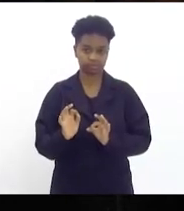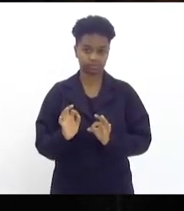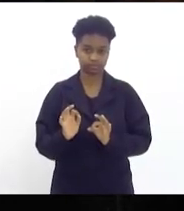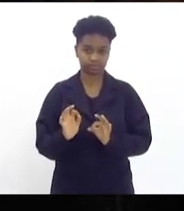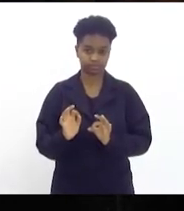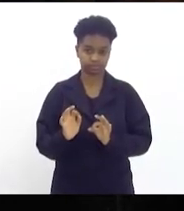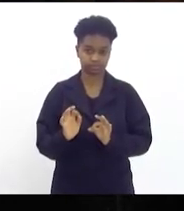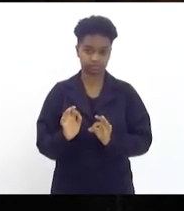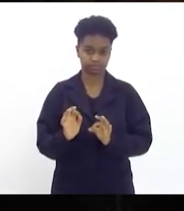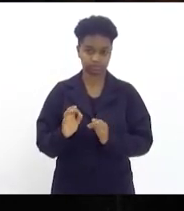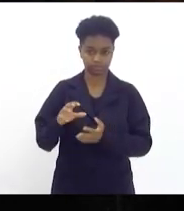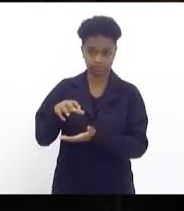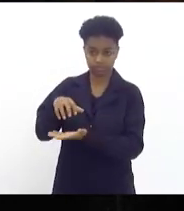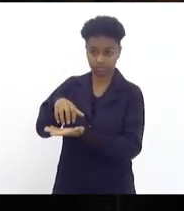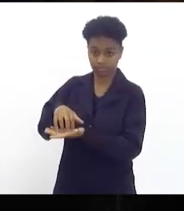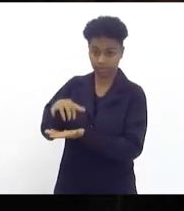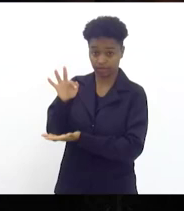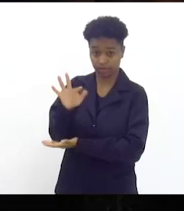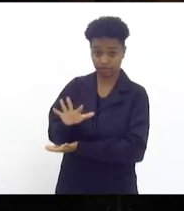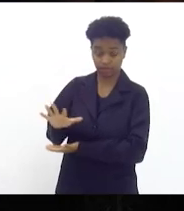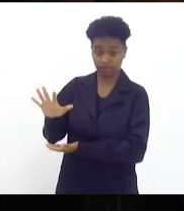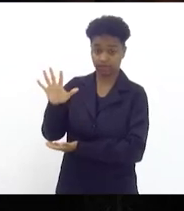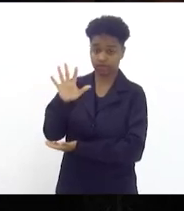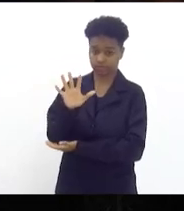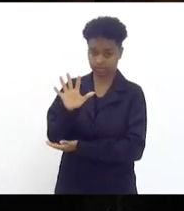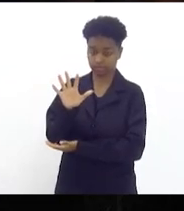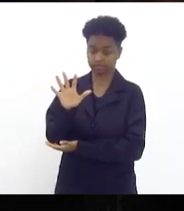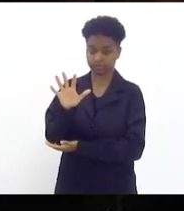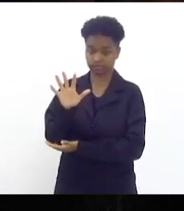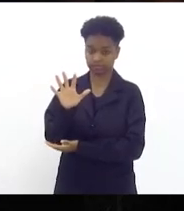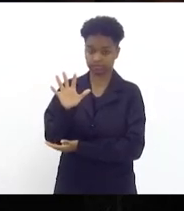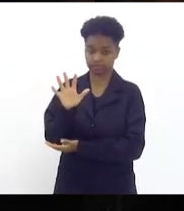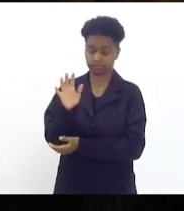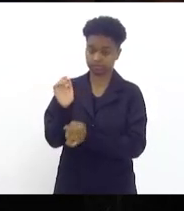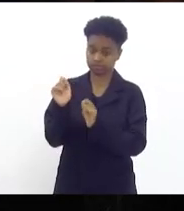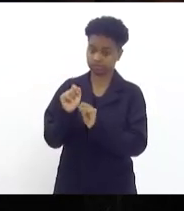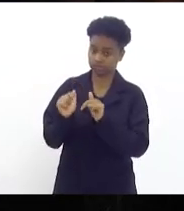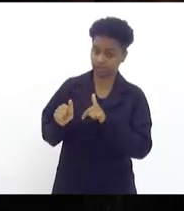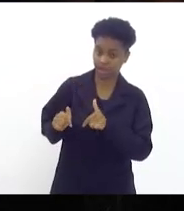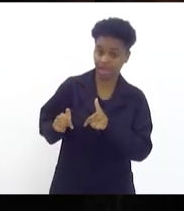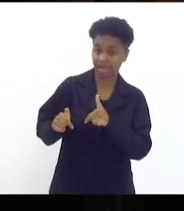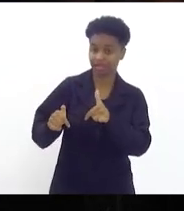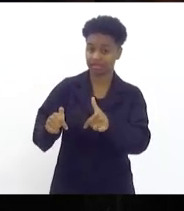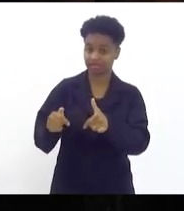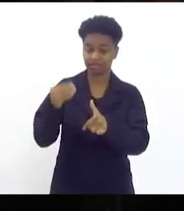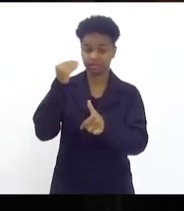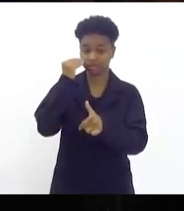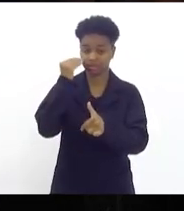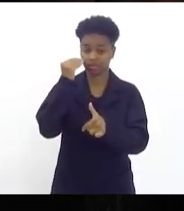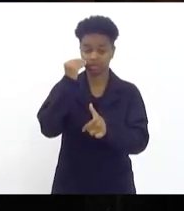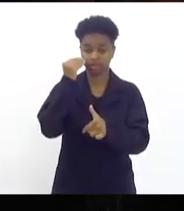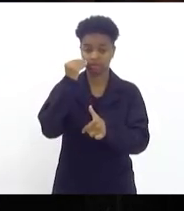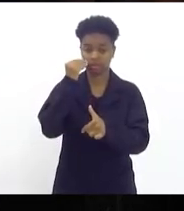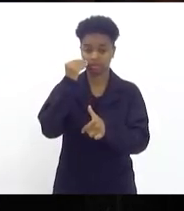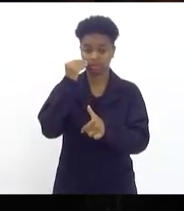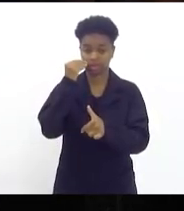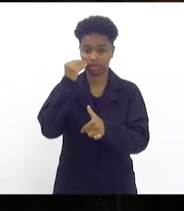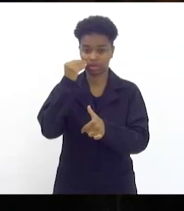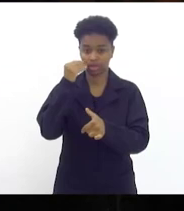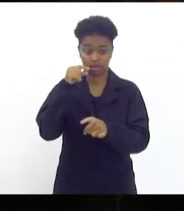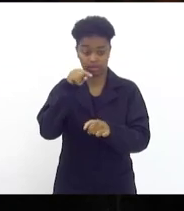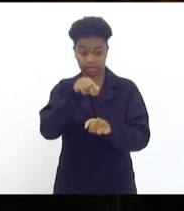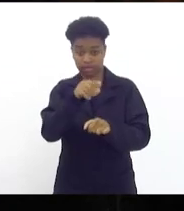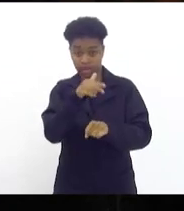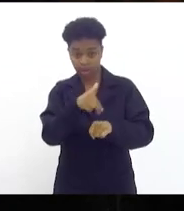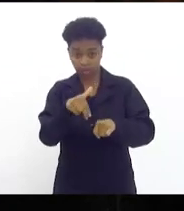enquanto entes federativos para fazer com que a união cobre